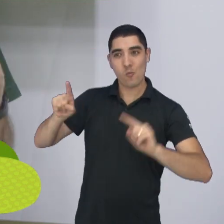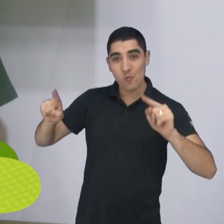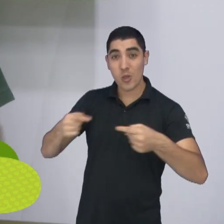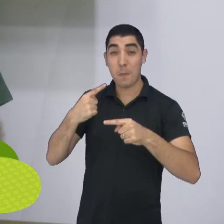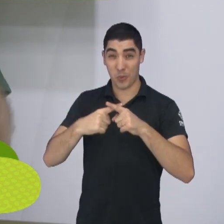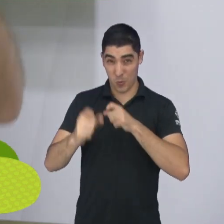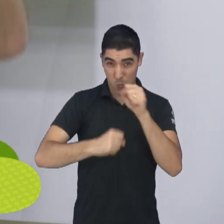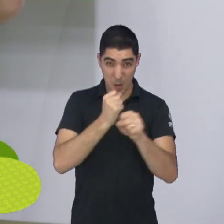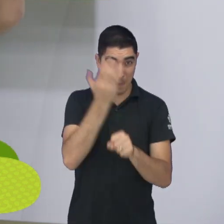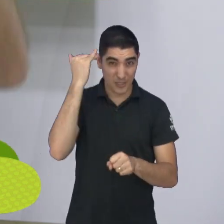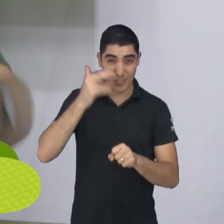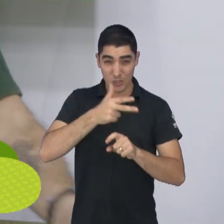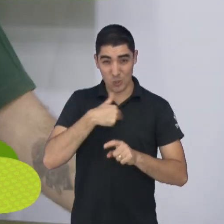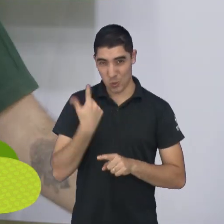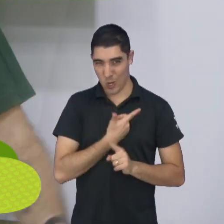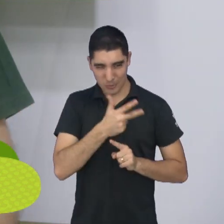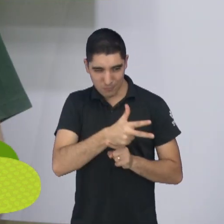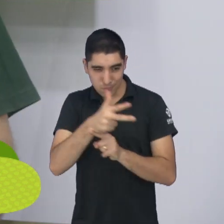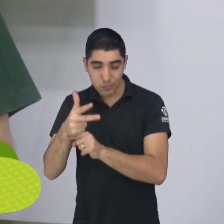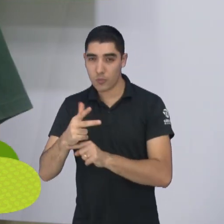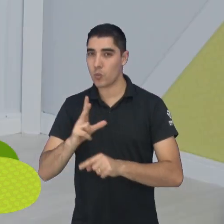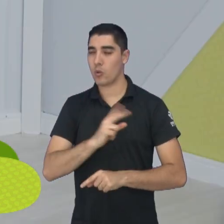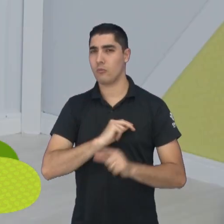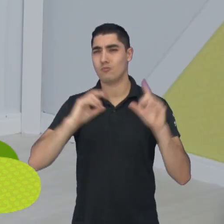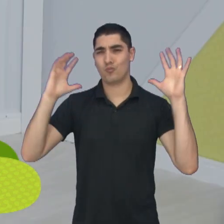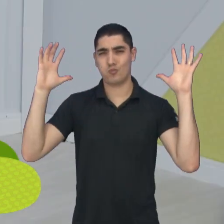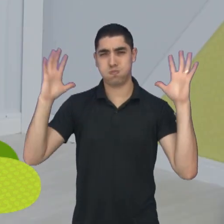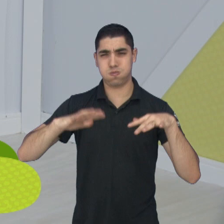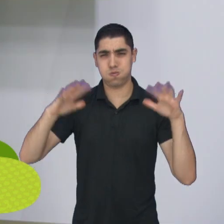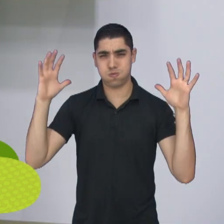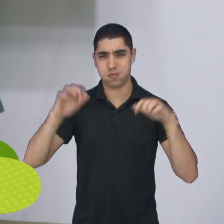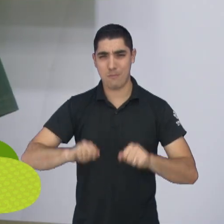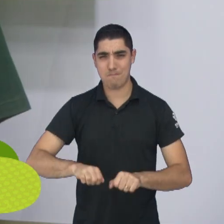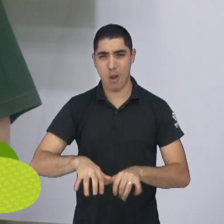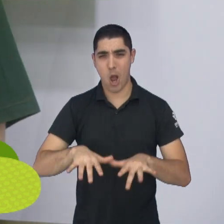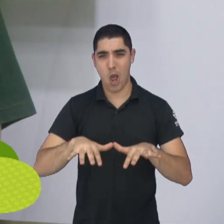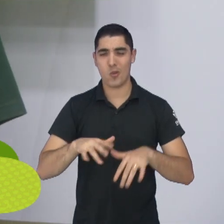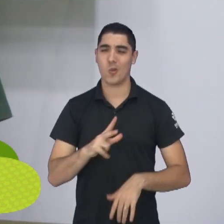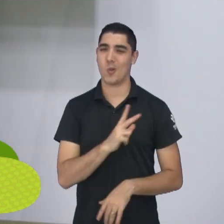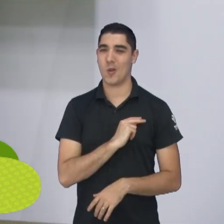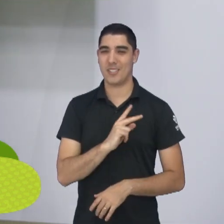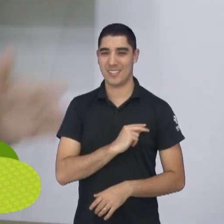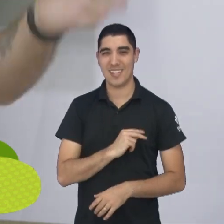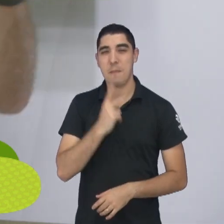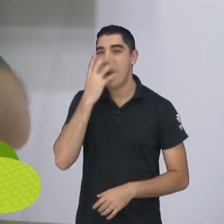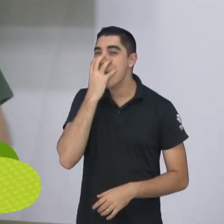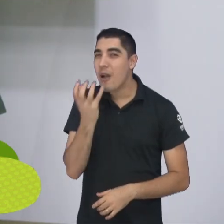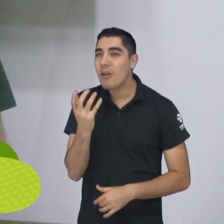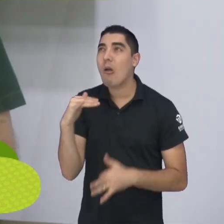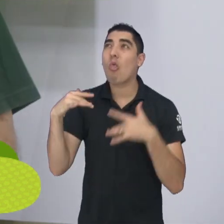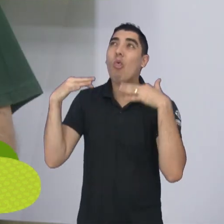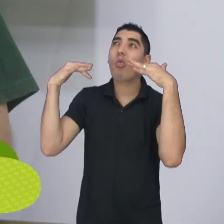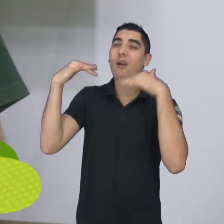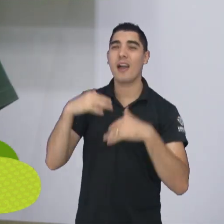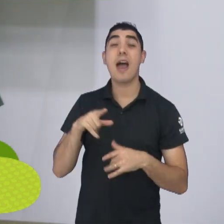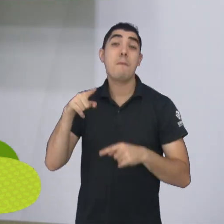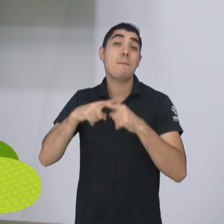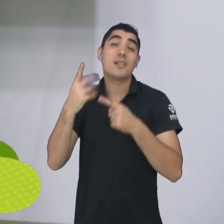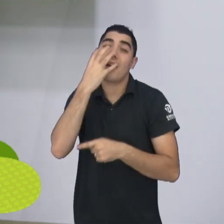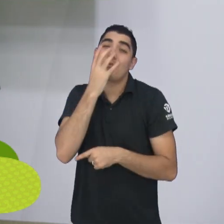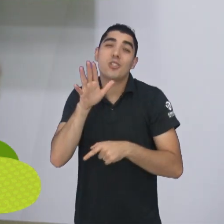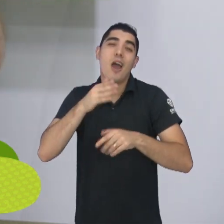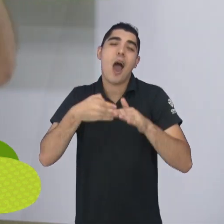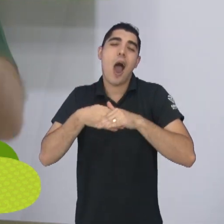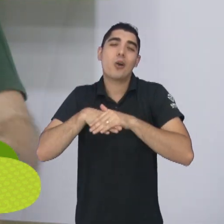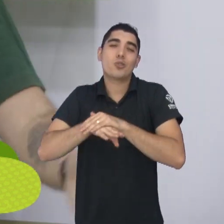gente foi cobrir lá, caiu o mundo. Afogou a capivarinha. Quase que afogou a capivara. Vê que elas são acostumadas a nadar, né? Talvez seja por isso